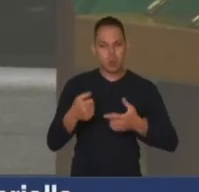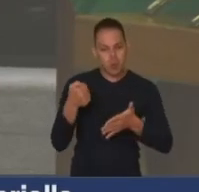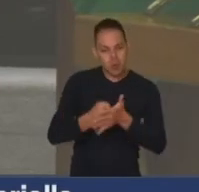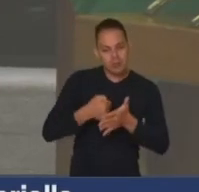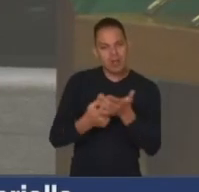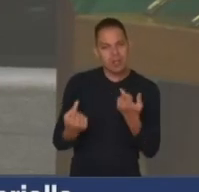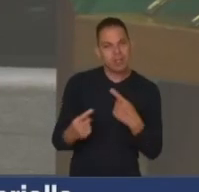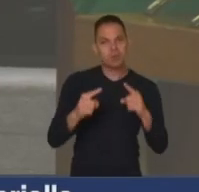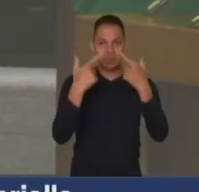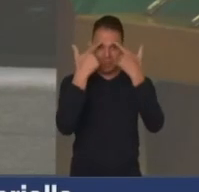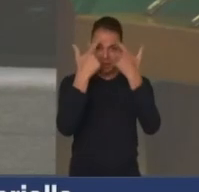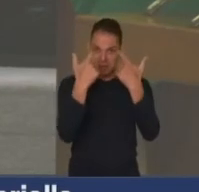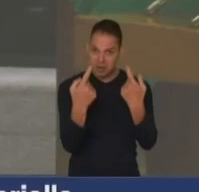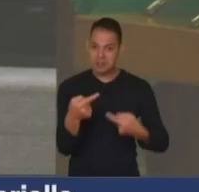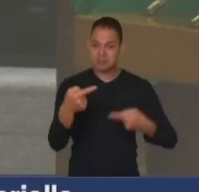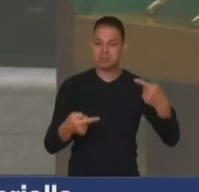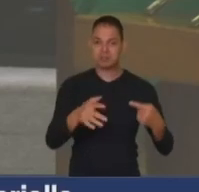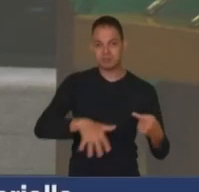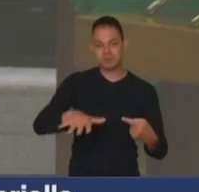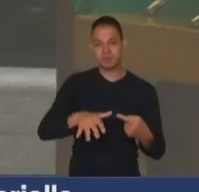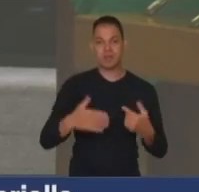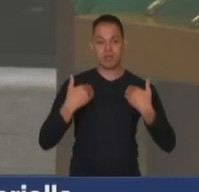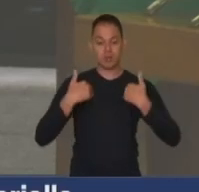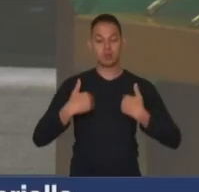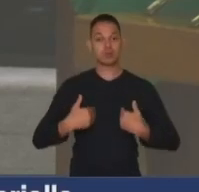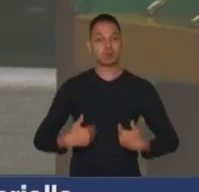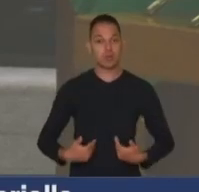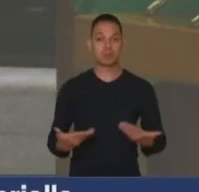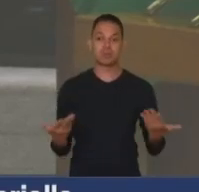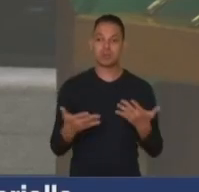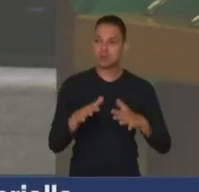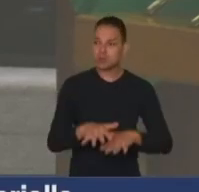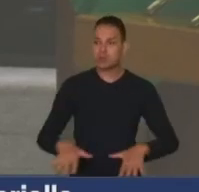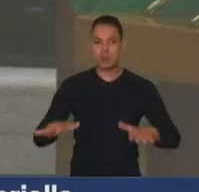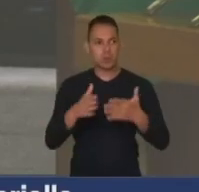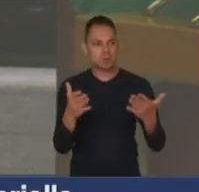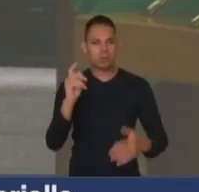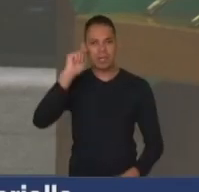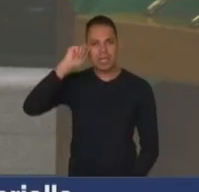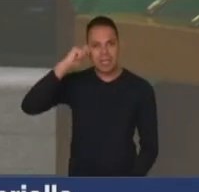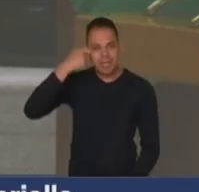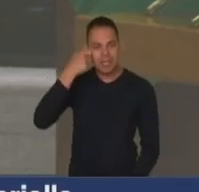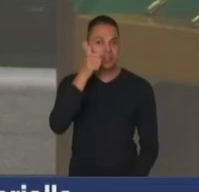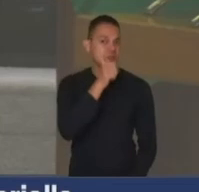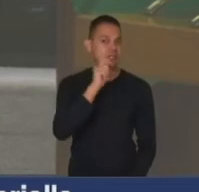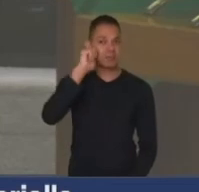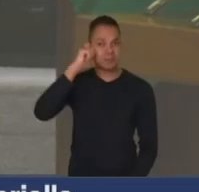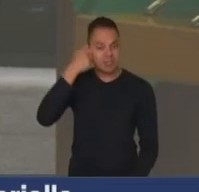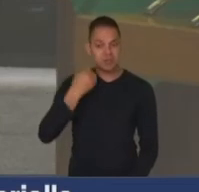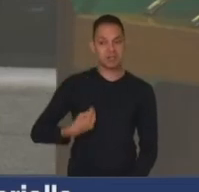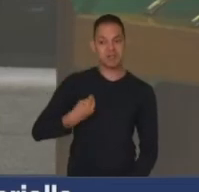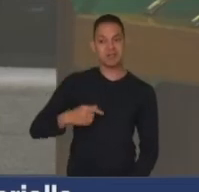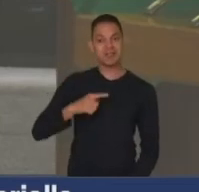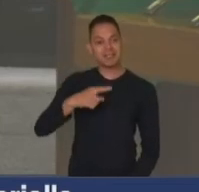assola as nossas vidas. Os nossos corpos, por estarem aqui hoje, todos os corpos pretos, todos os corpos de mulheres negras aqui presentes, por